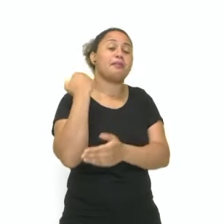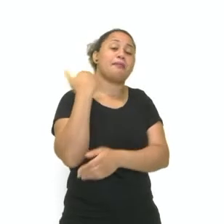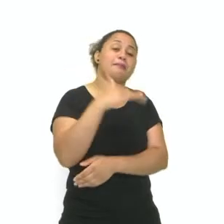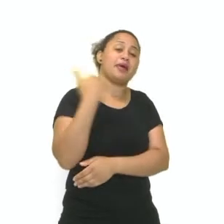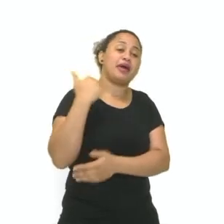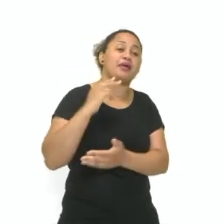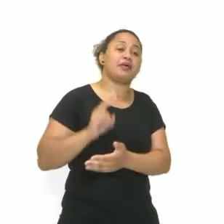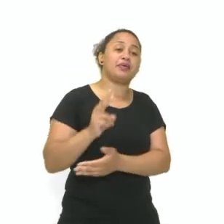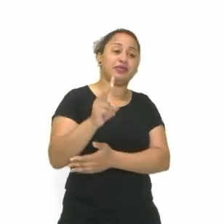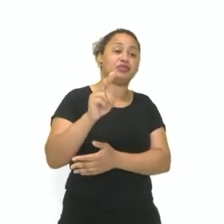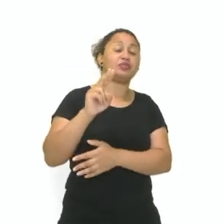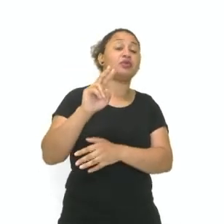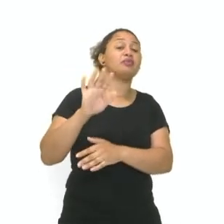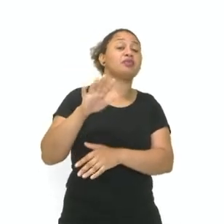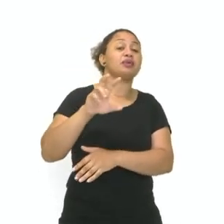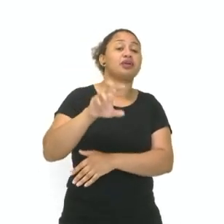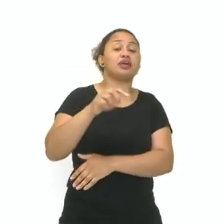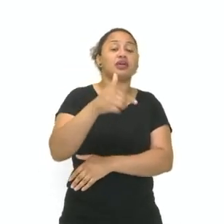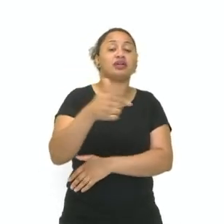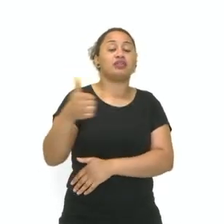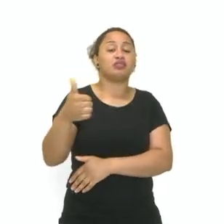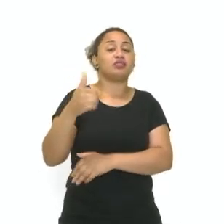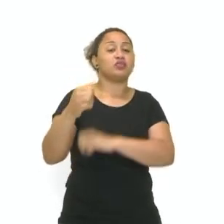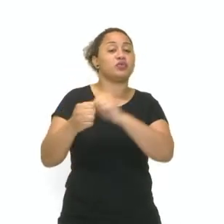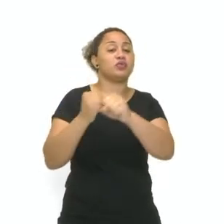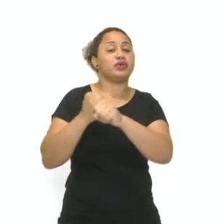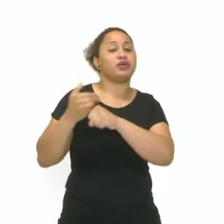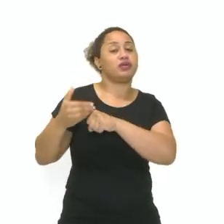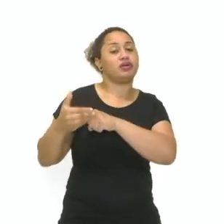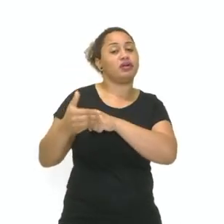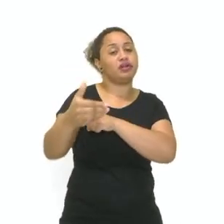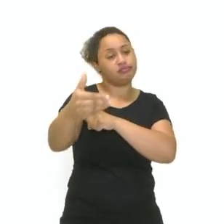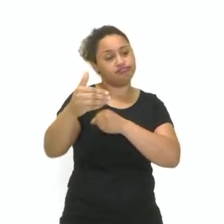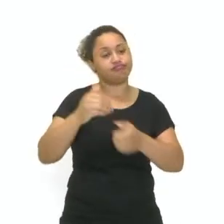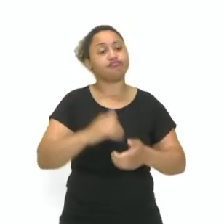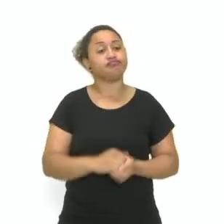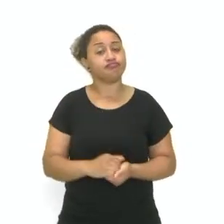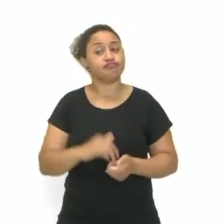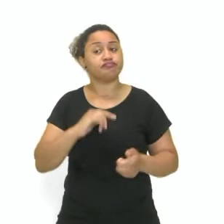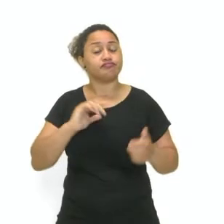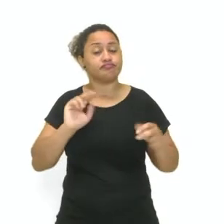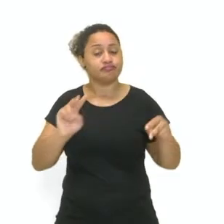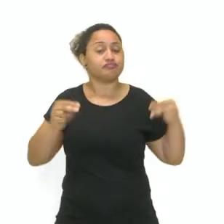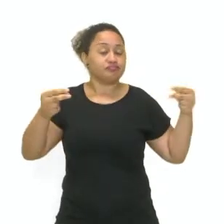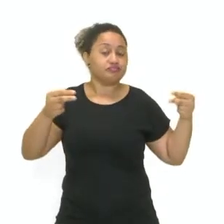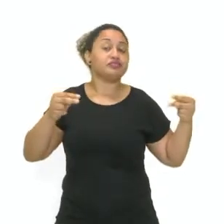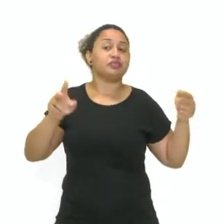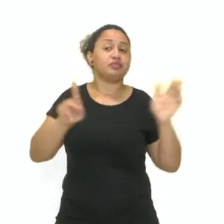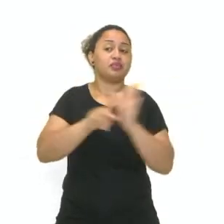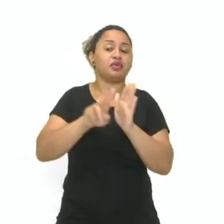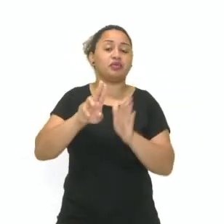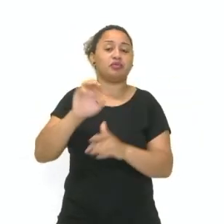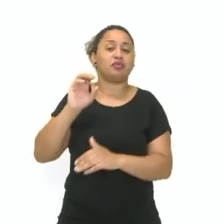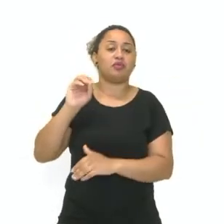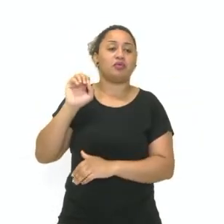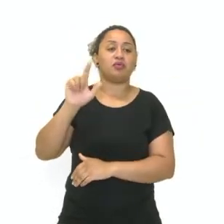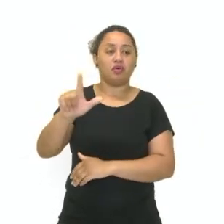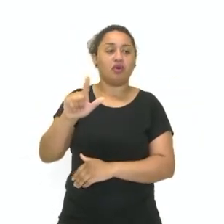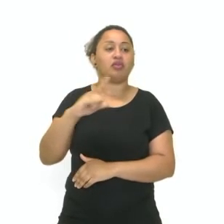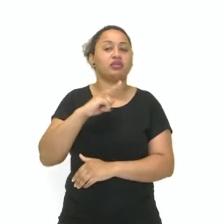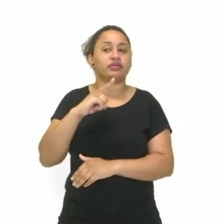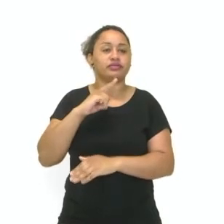está disponível aqui na Tarde UOL, né? Foi acessado em 30 de maio de 2021, o editorial Socorro